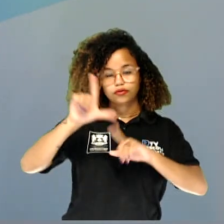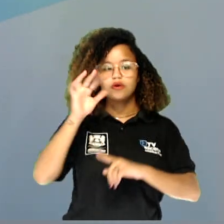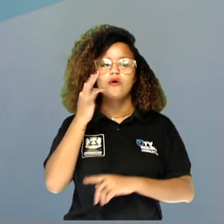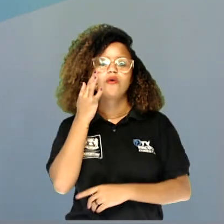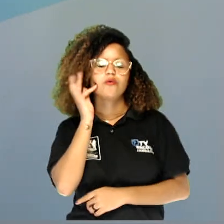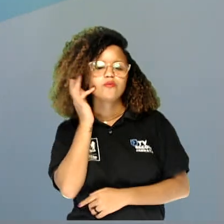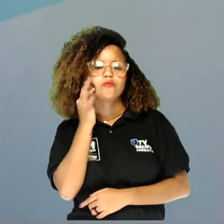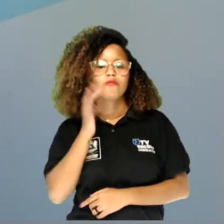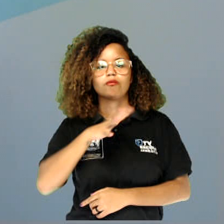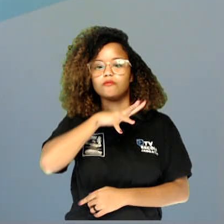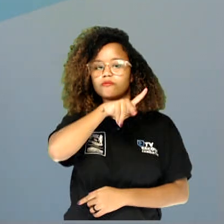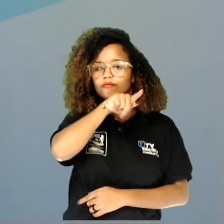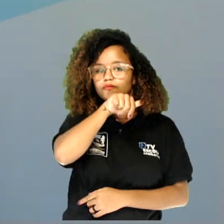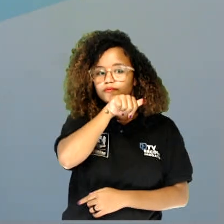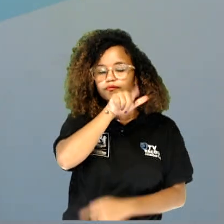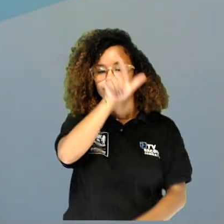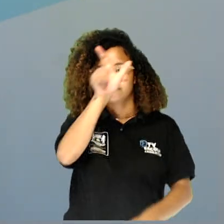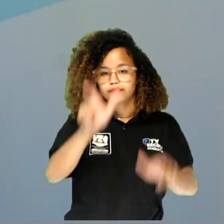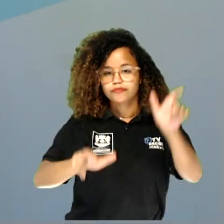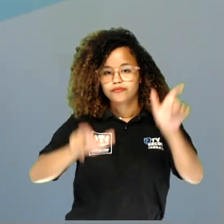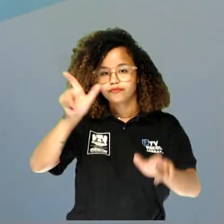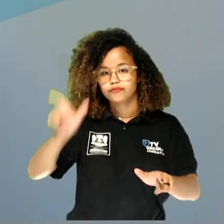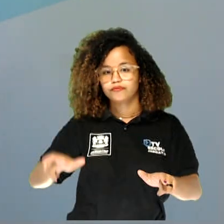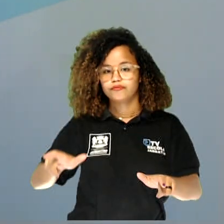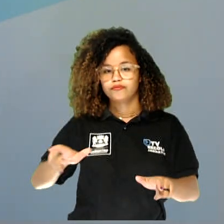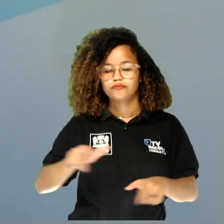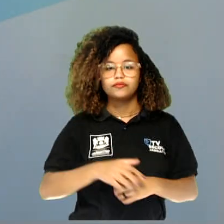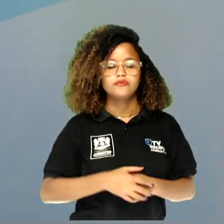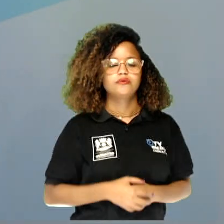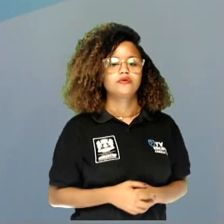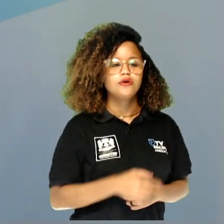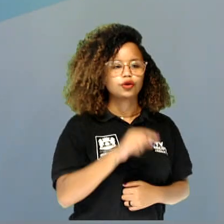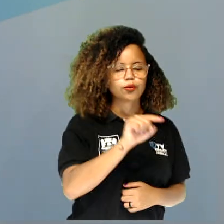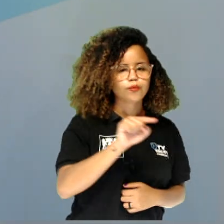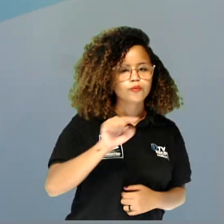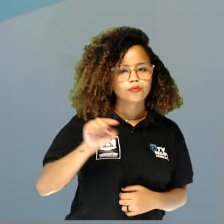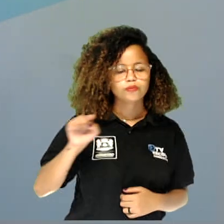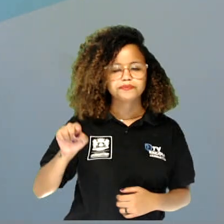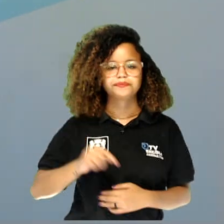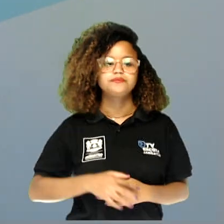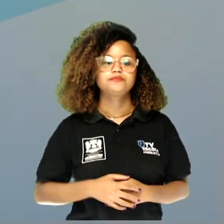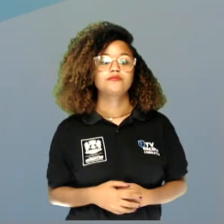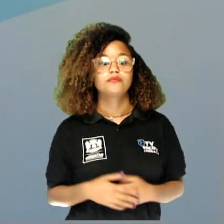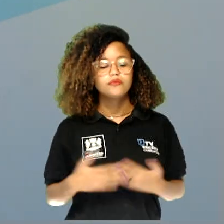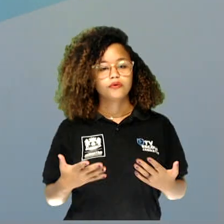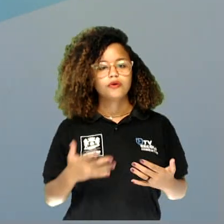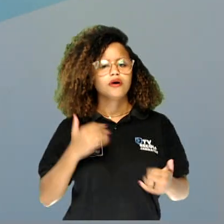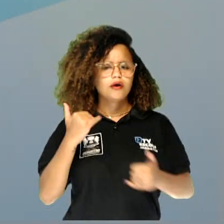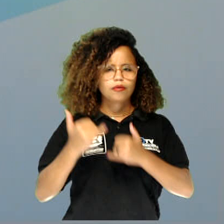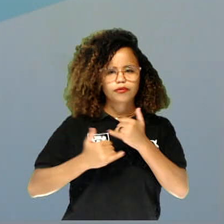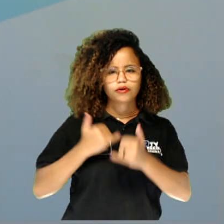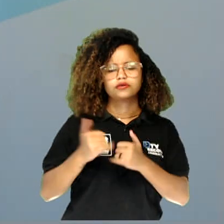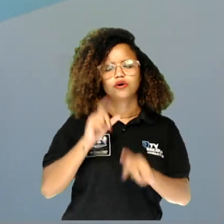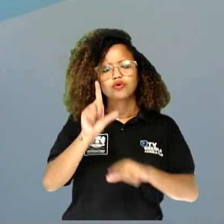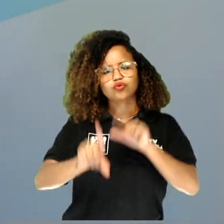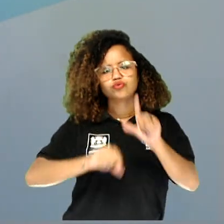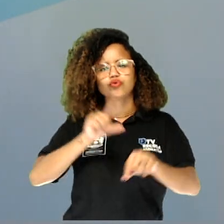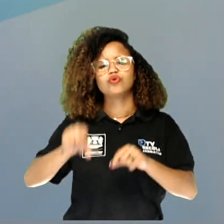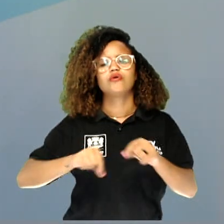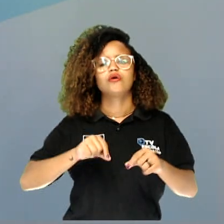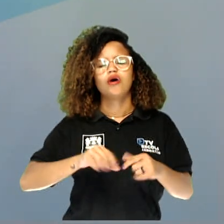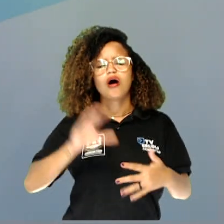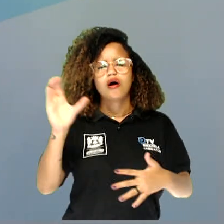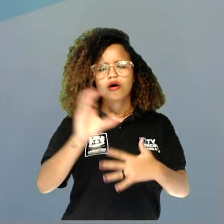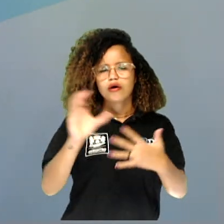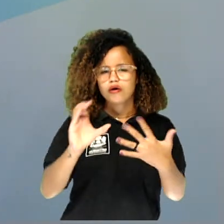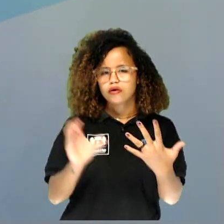fruta, animal, pessoa e pontos. Na adedonha, nós escolhemos categorias